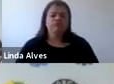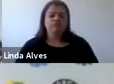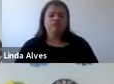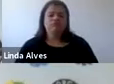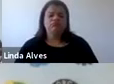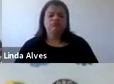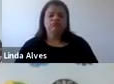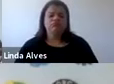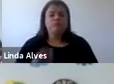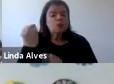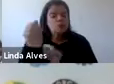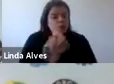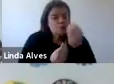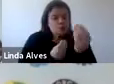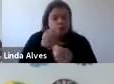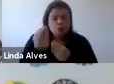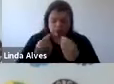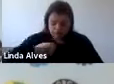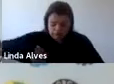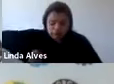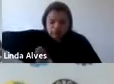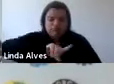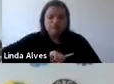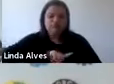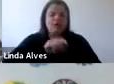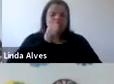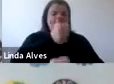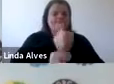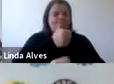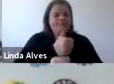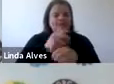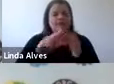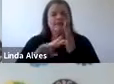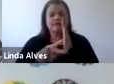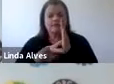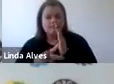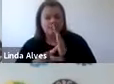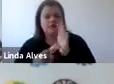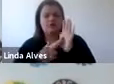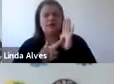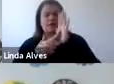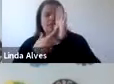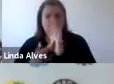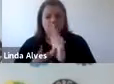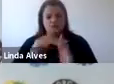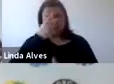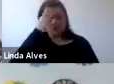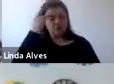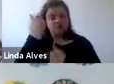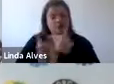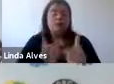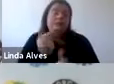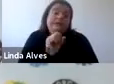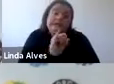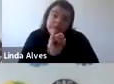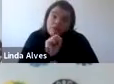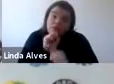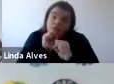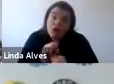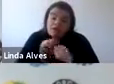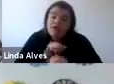Como que nós aqui, né, quando eu falo nós, vocês, representantes dos trabalhadores, se é que você pode falar também, senão a gente entende, como é que vocês